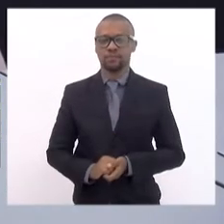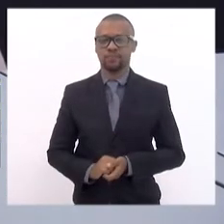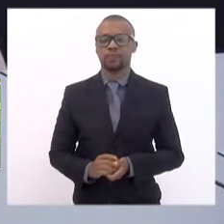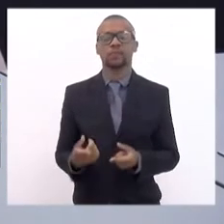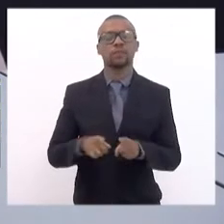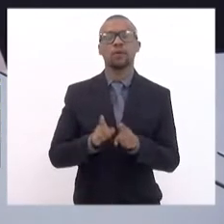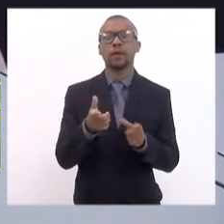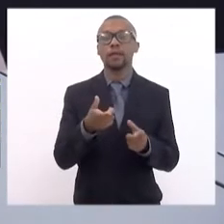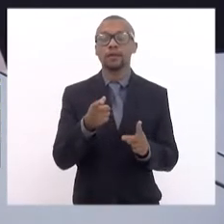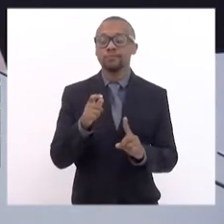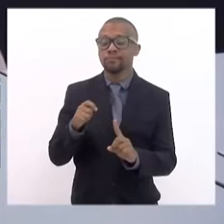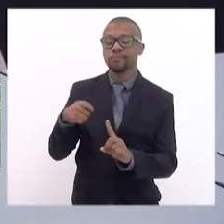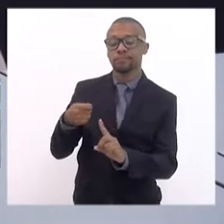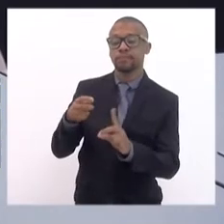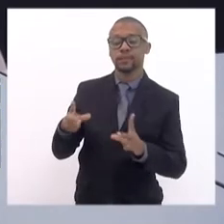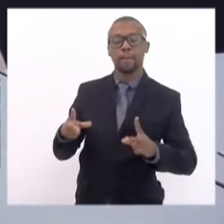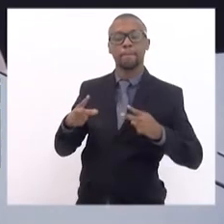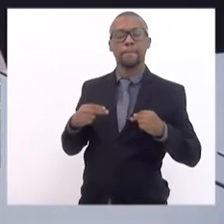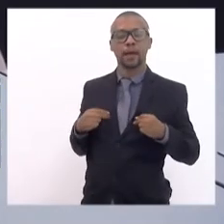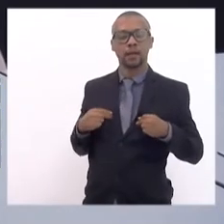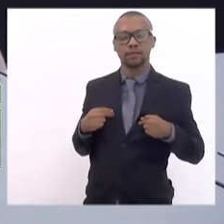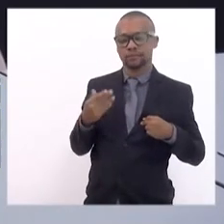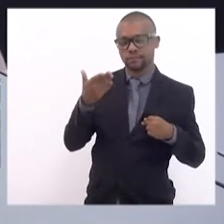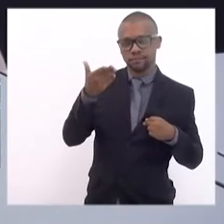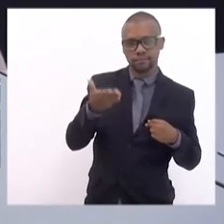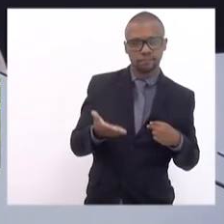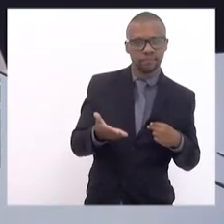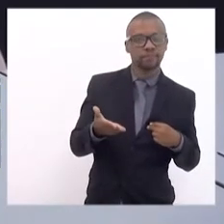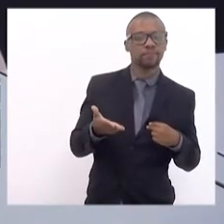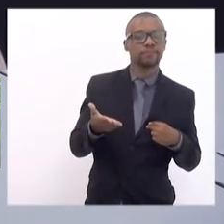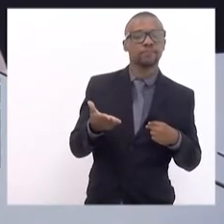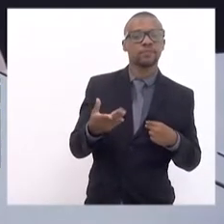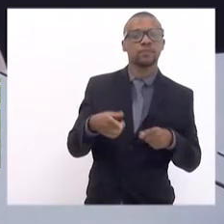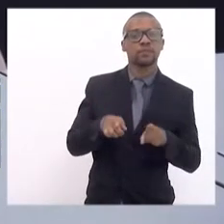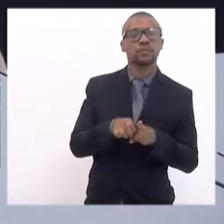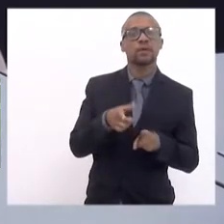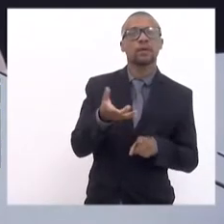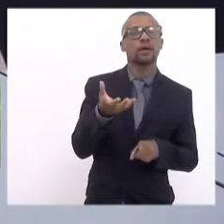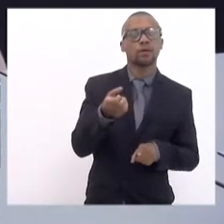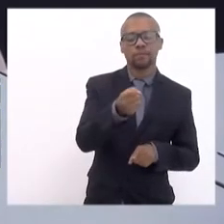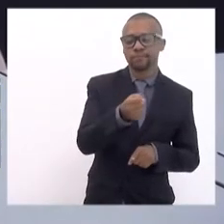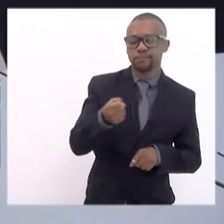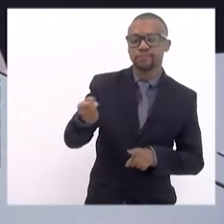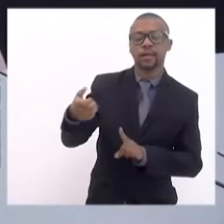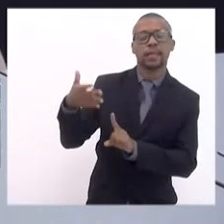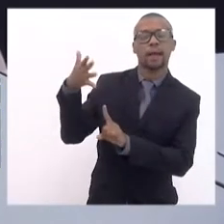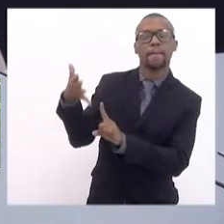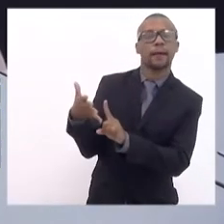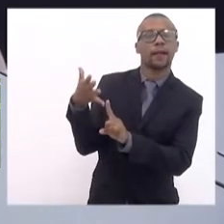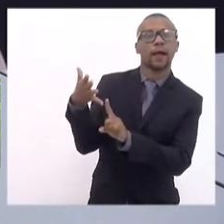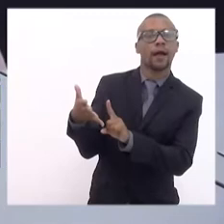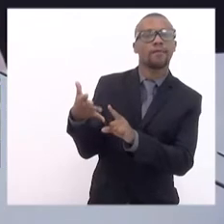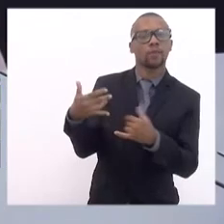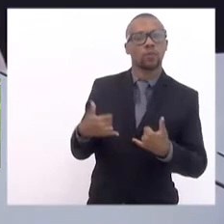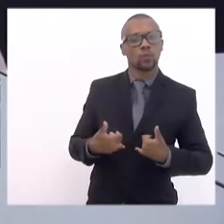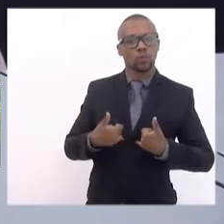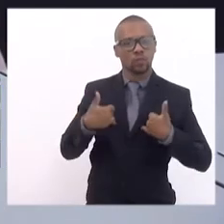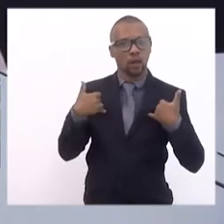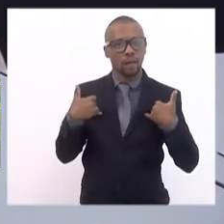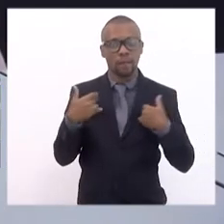quem merece, né? E passar a palavra ao nobre procurador Augusto